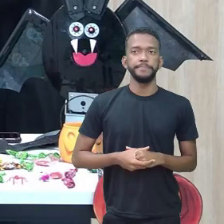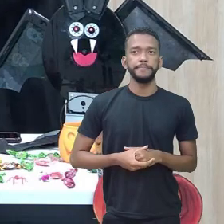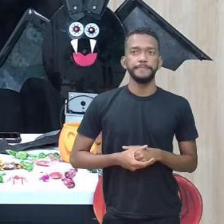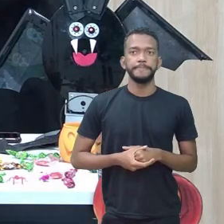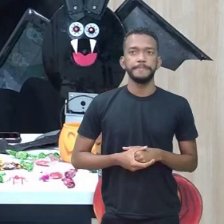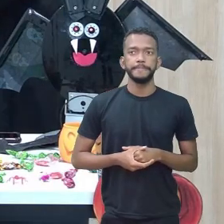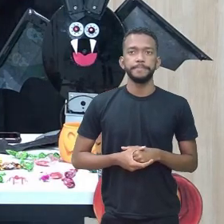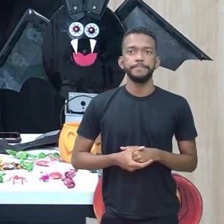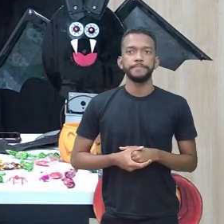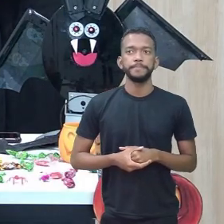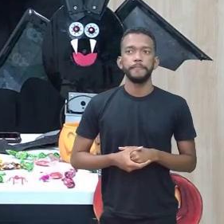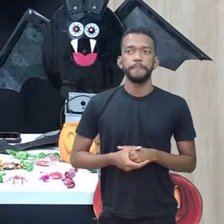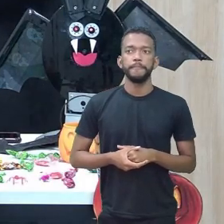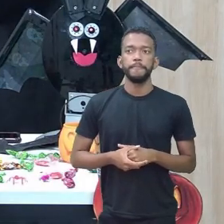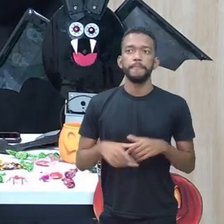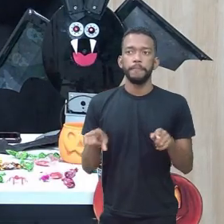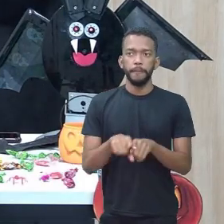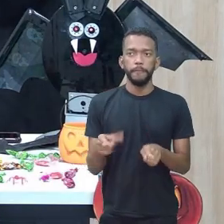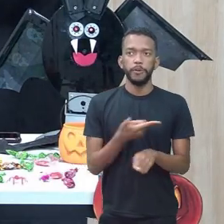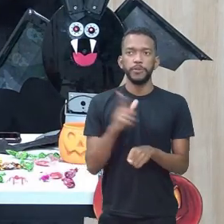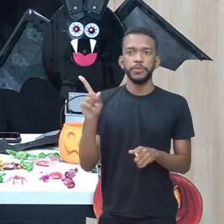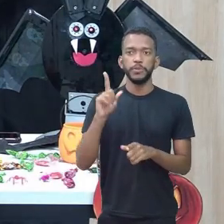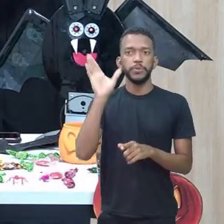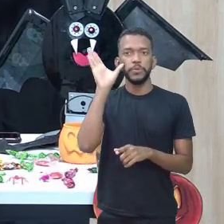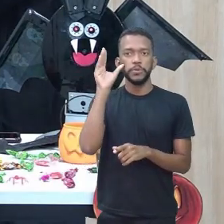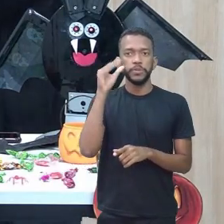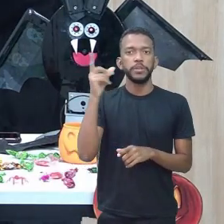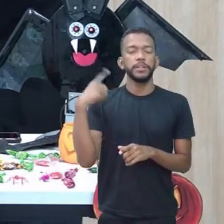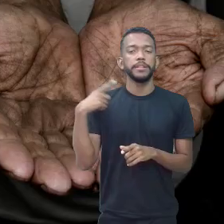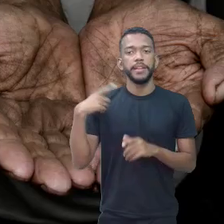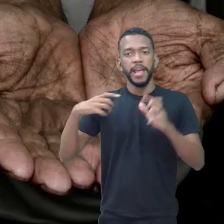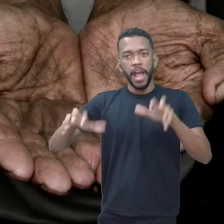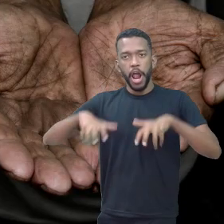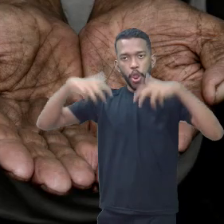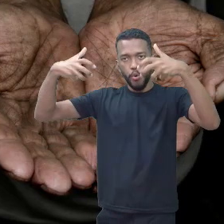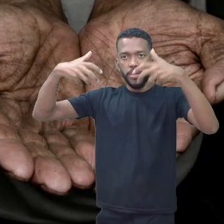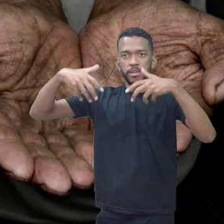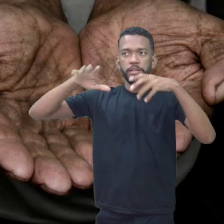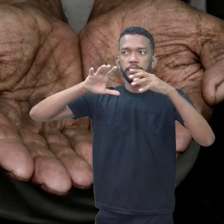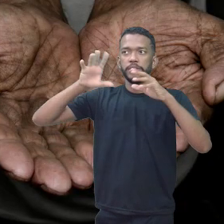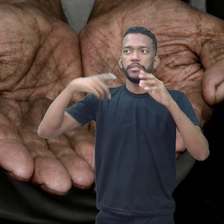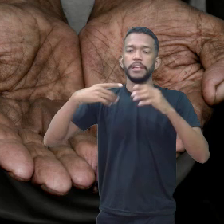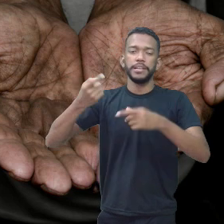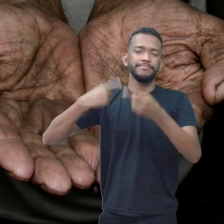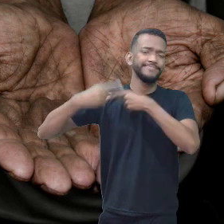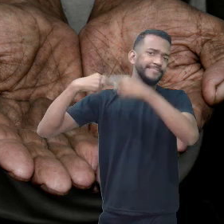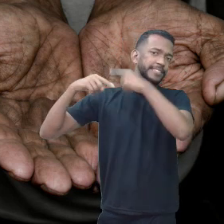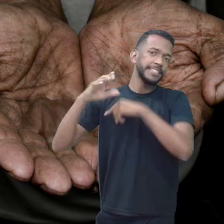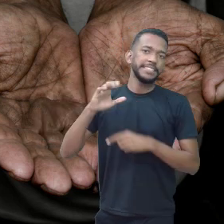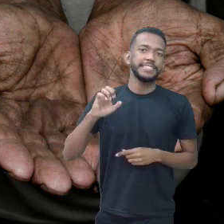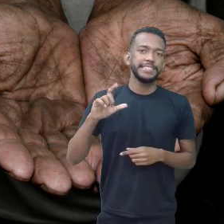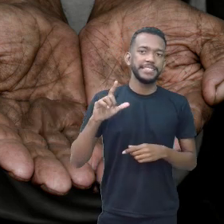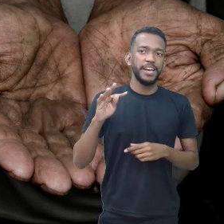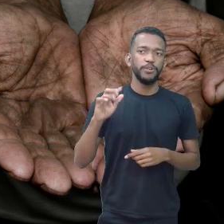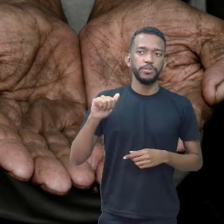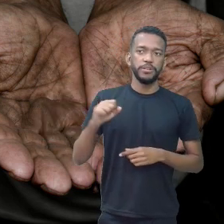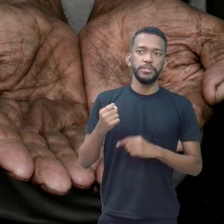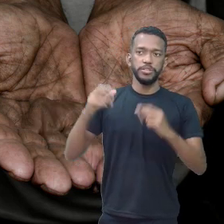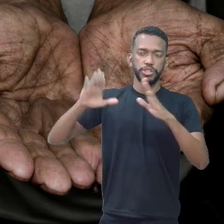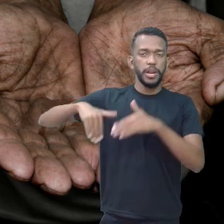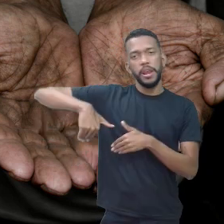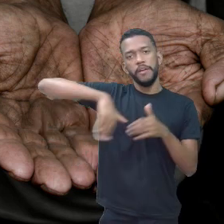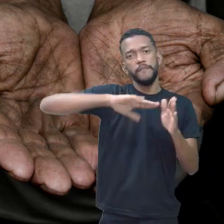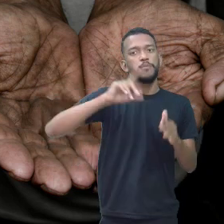Uma outra curiosidade é que a festa de Halloween foi levada ela vem dos celtas, né? E foi levada aos Estados Unidos